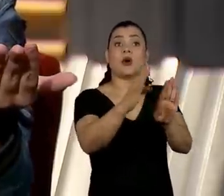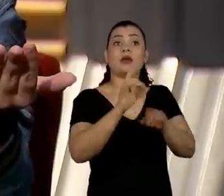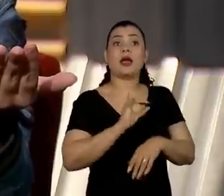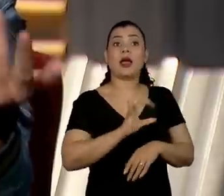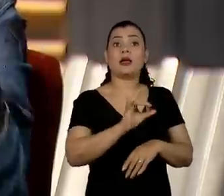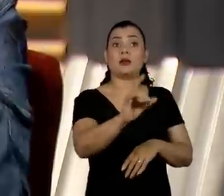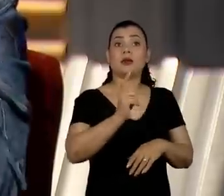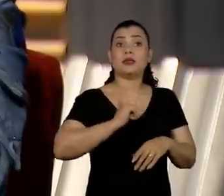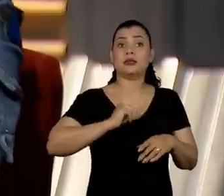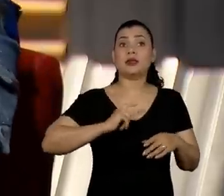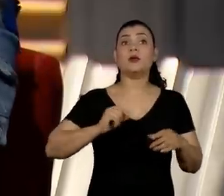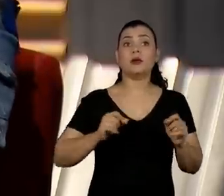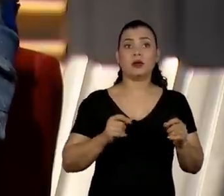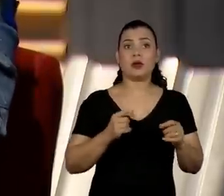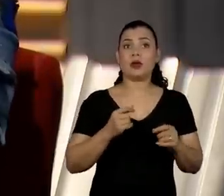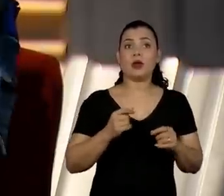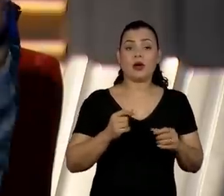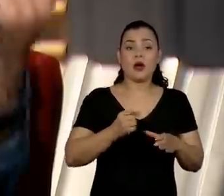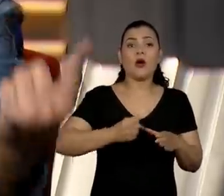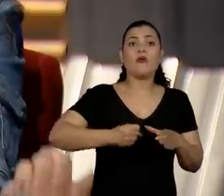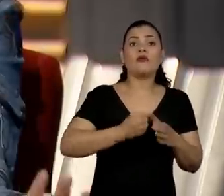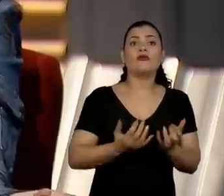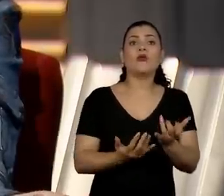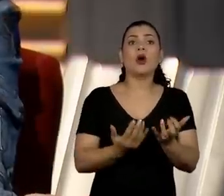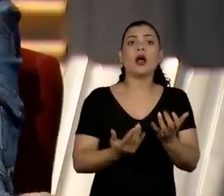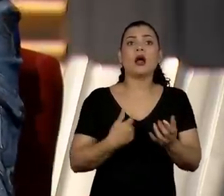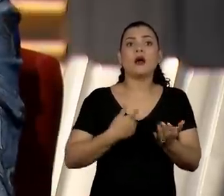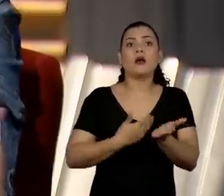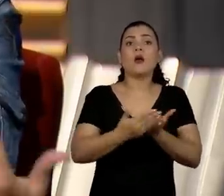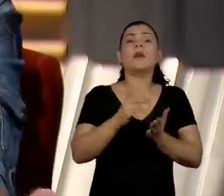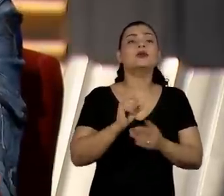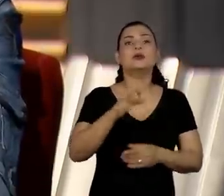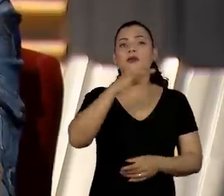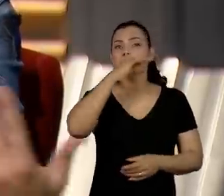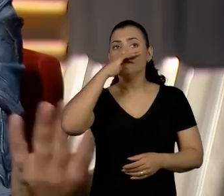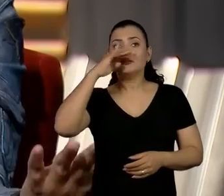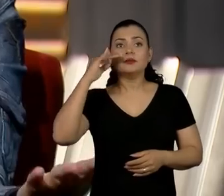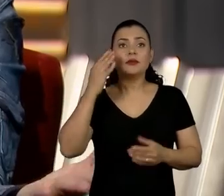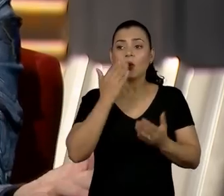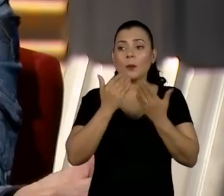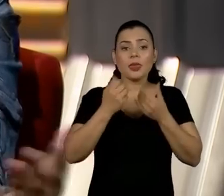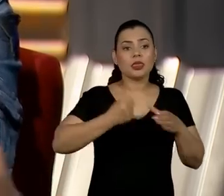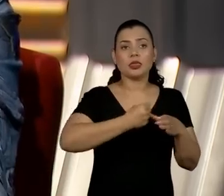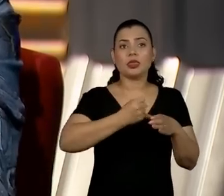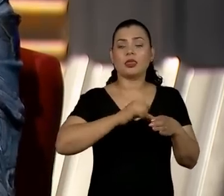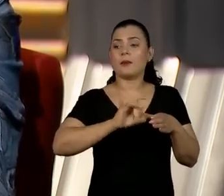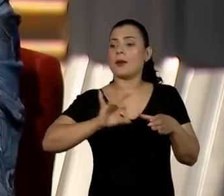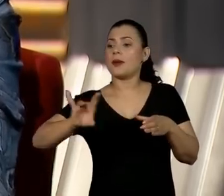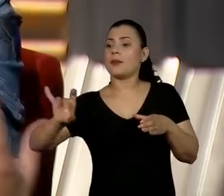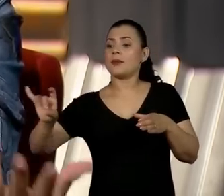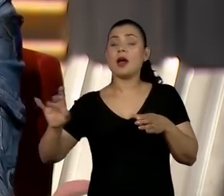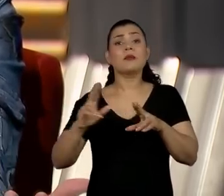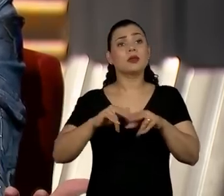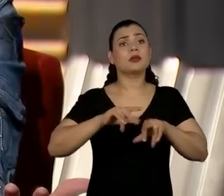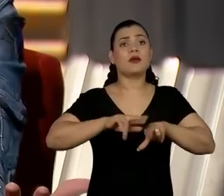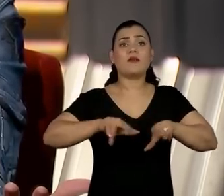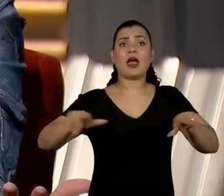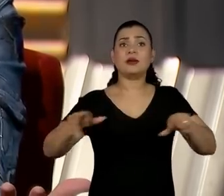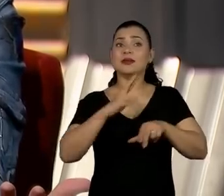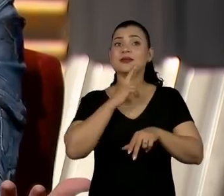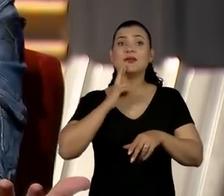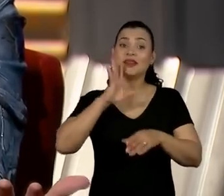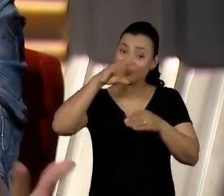fogão Então você começa a sentir o cheiro das comidas que você tem diversos